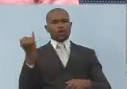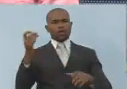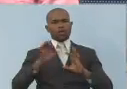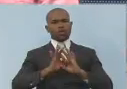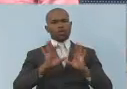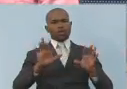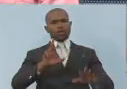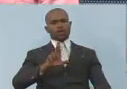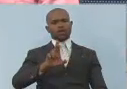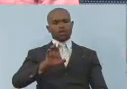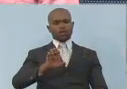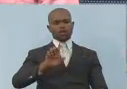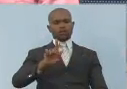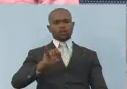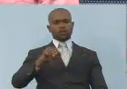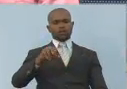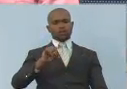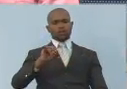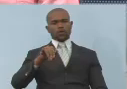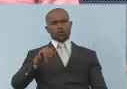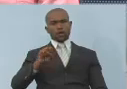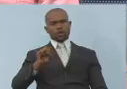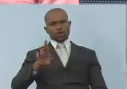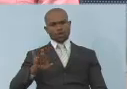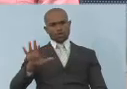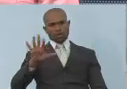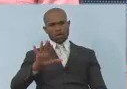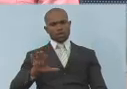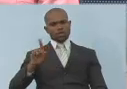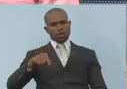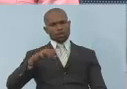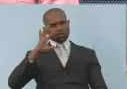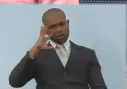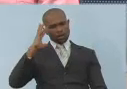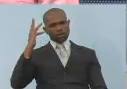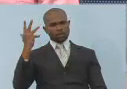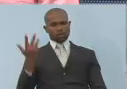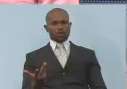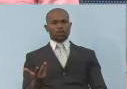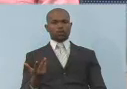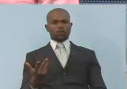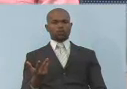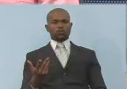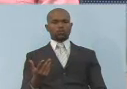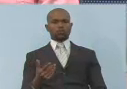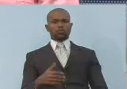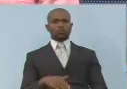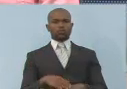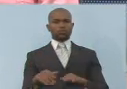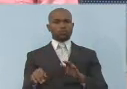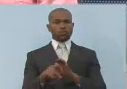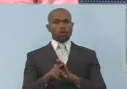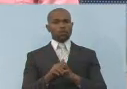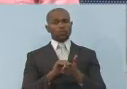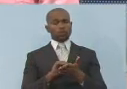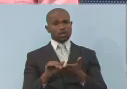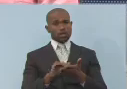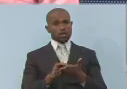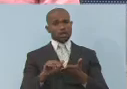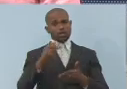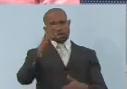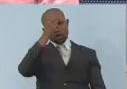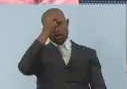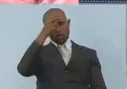regionais, acaba, por fim, sendo uma decisão mais compete à Secretaria de Governo.